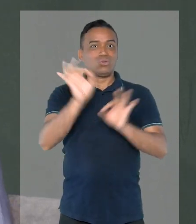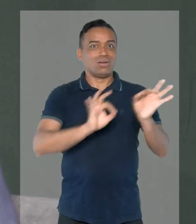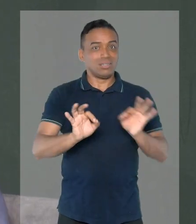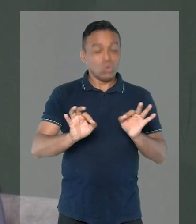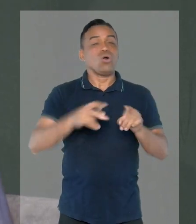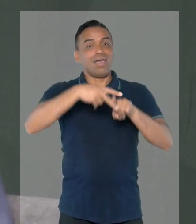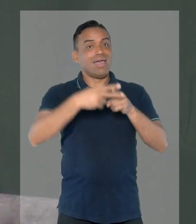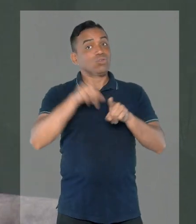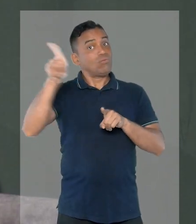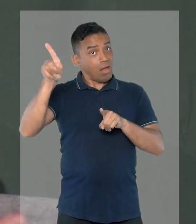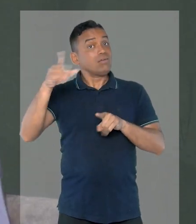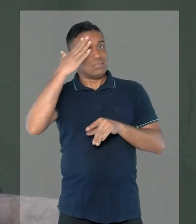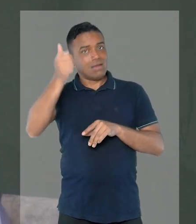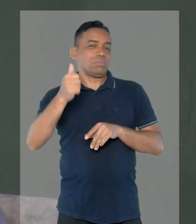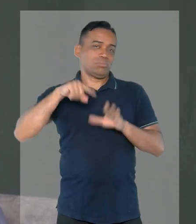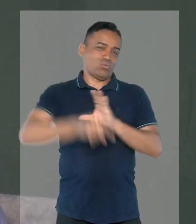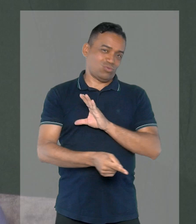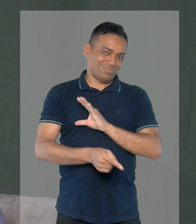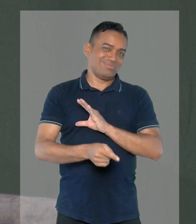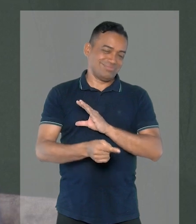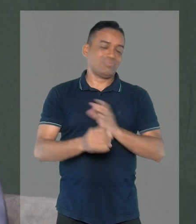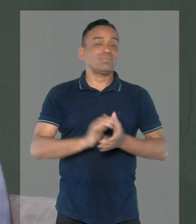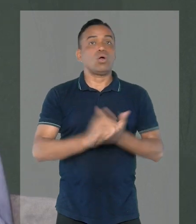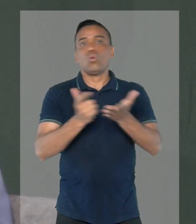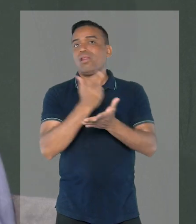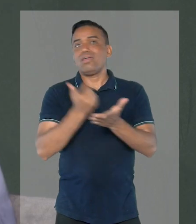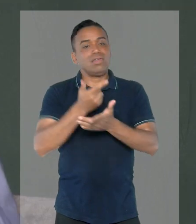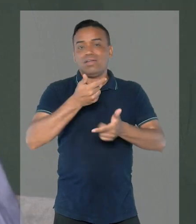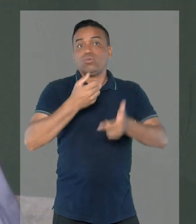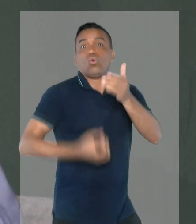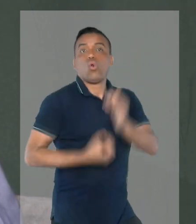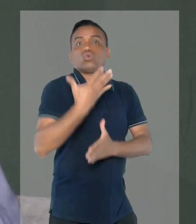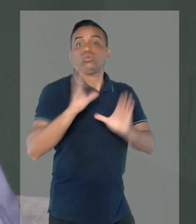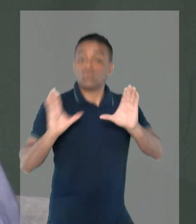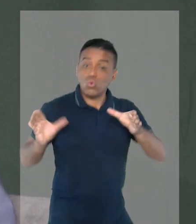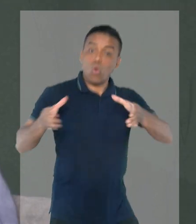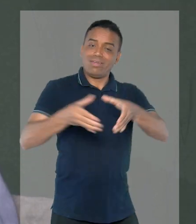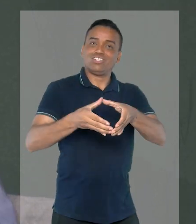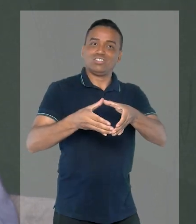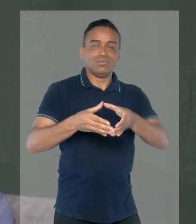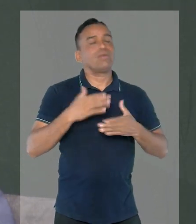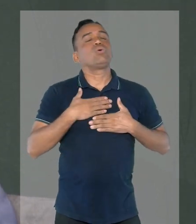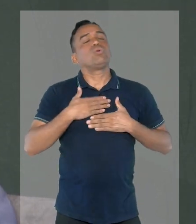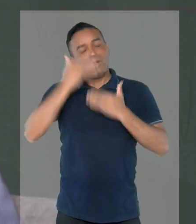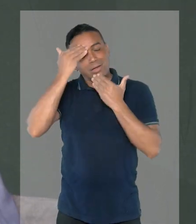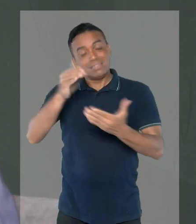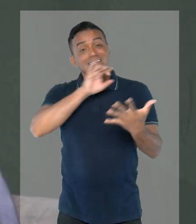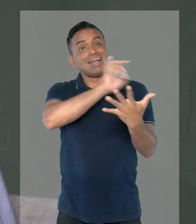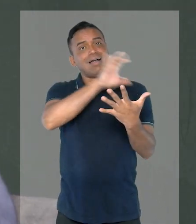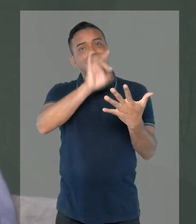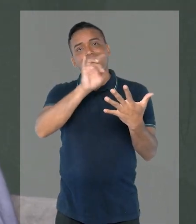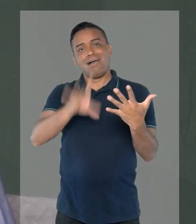revisor de Curitiba que vai me dar essa informação, né? Então, é isso, assim, o livro é muito coletivo nesse sentido mesmo, sabe? Eu acho que eu sou muito grato a cada